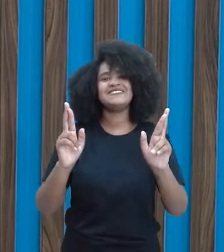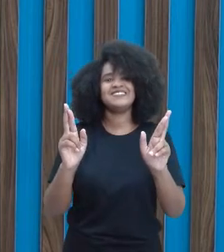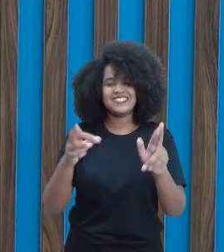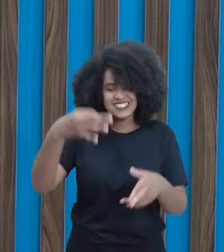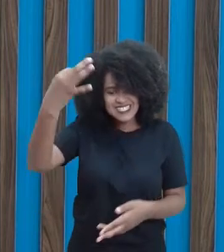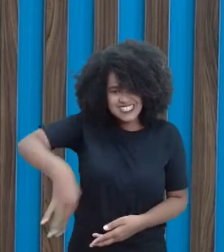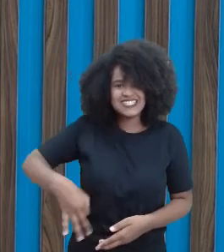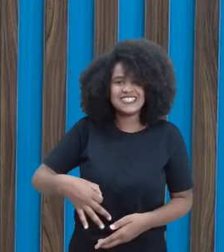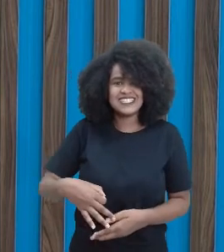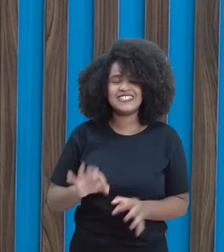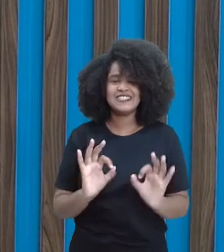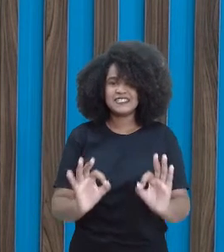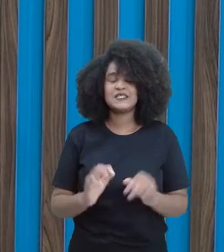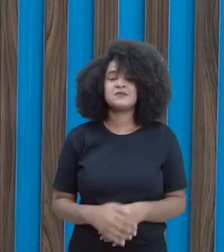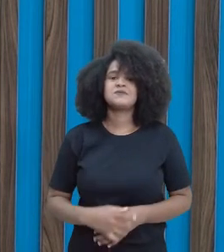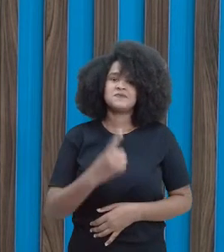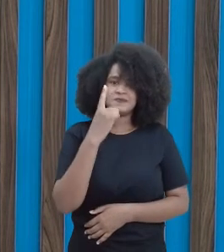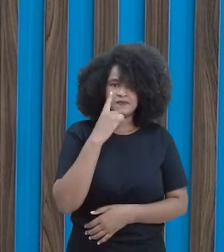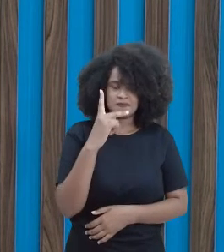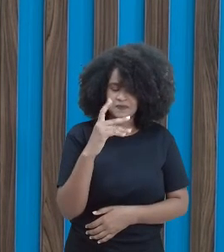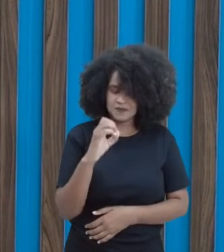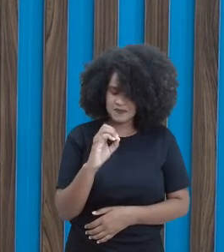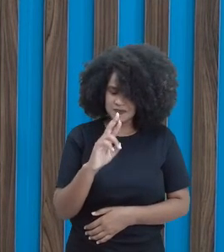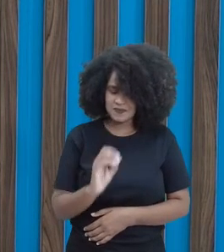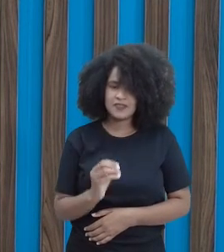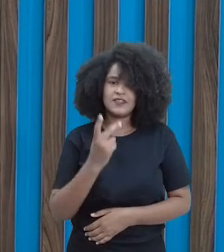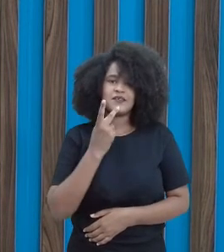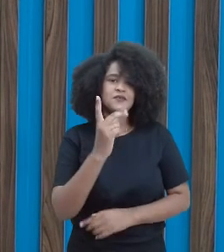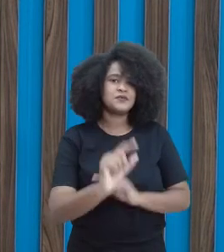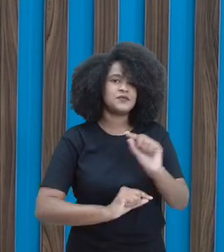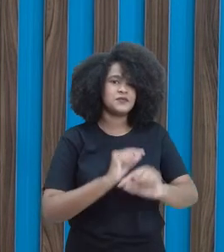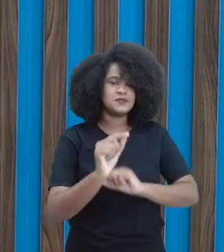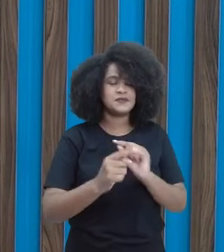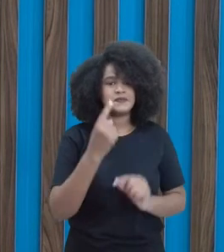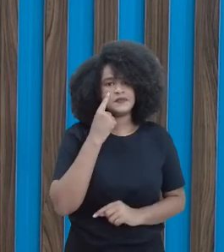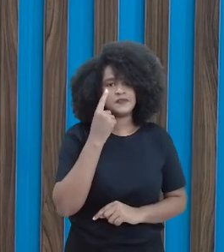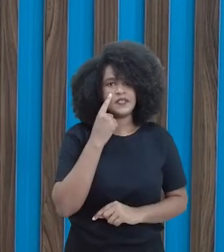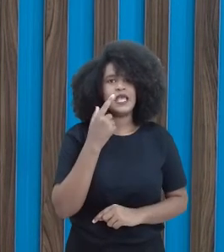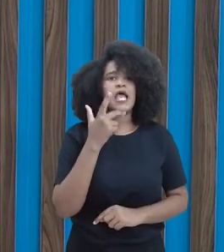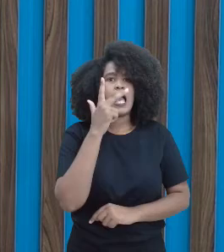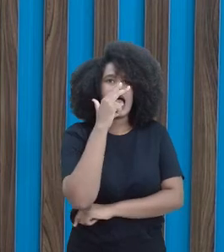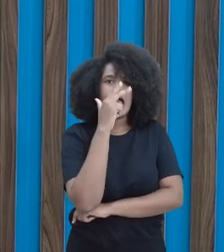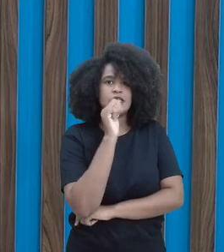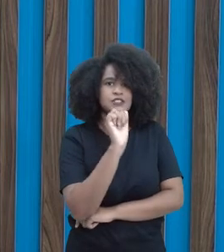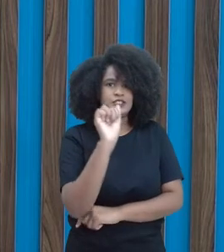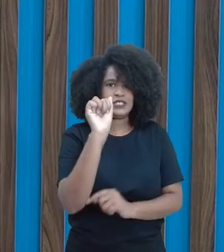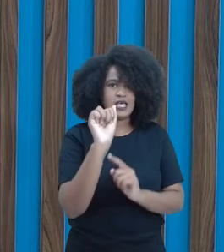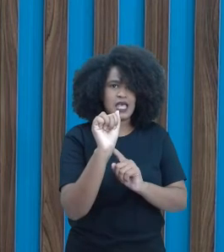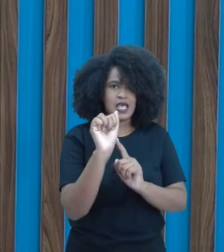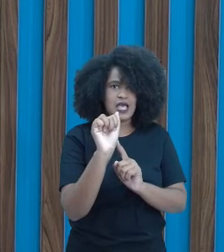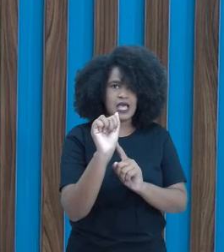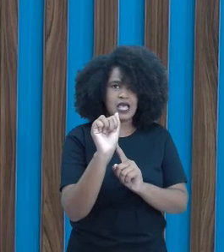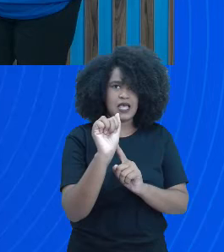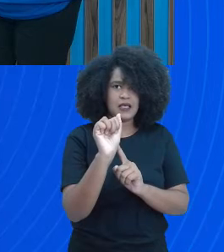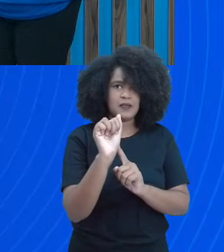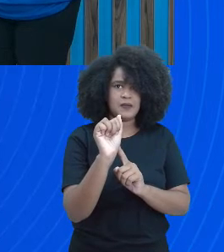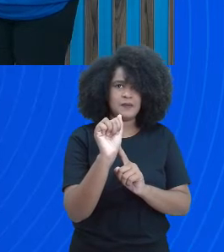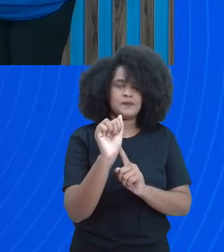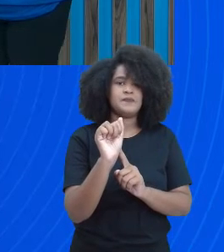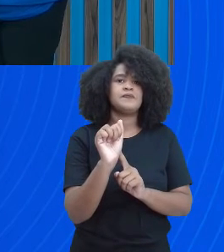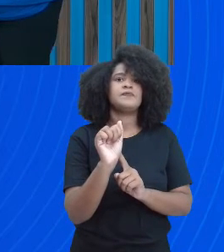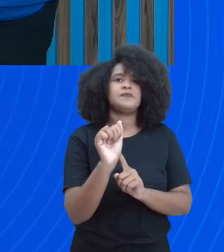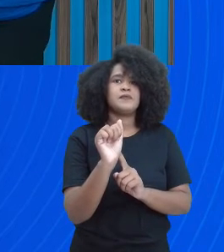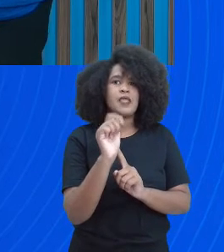aqui na torcida. Pedro está colocando que para essa questão agora, ele aposta na letra A. Lamarck